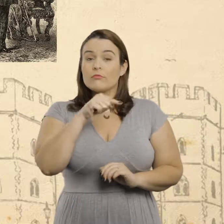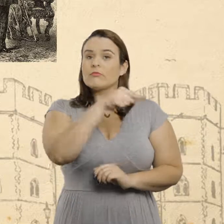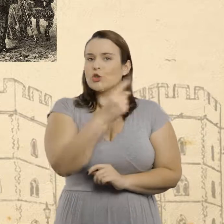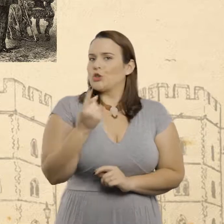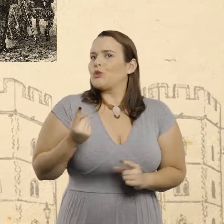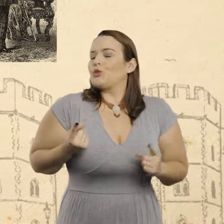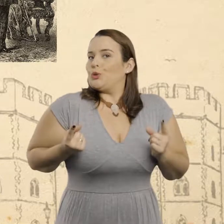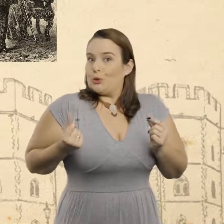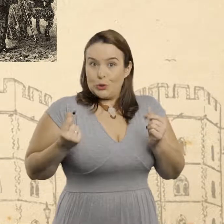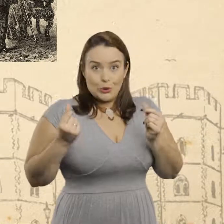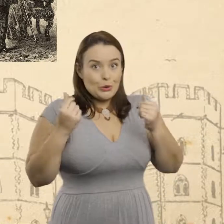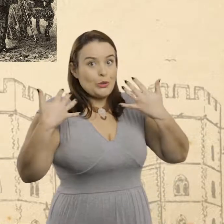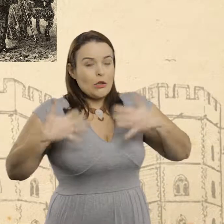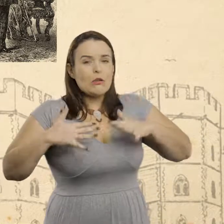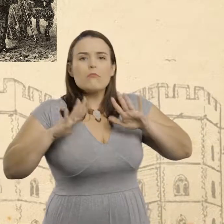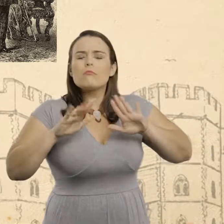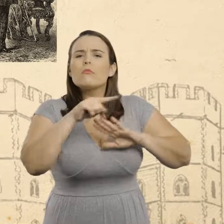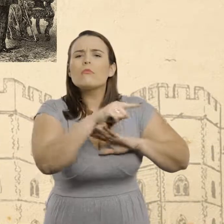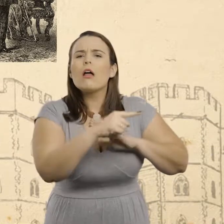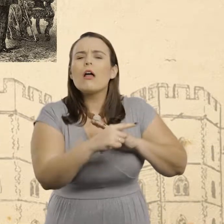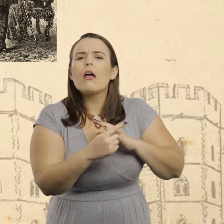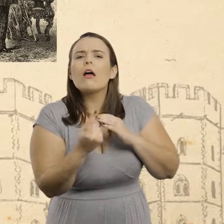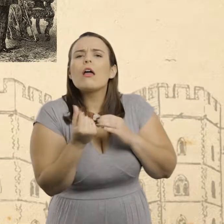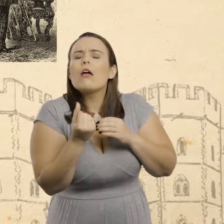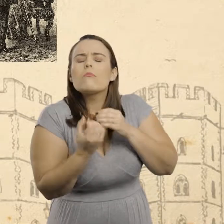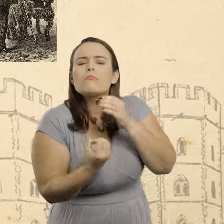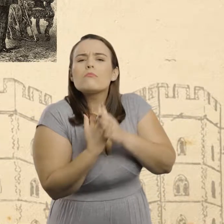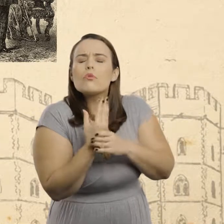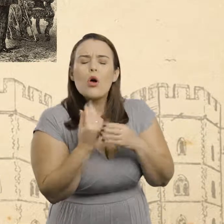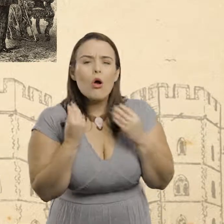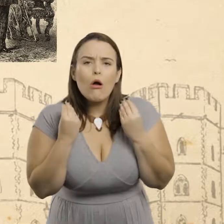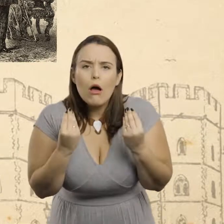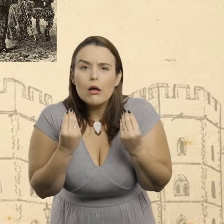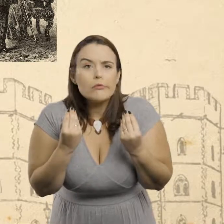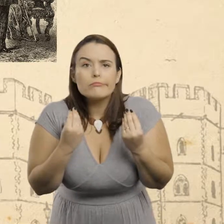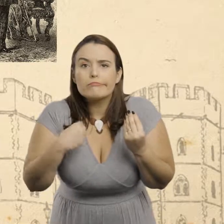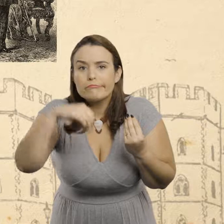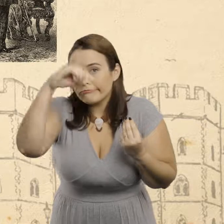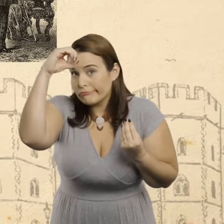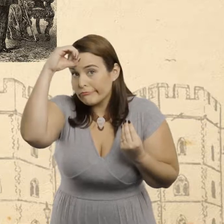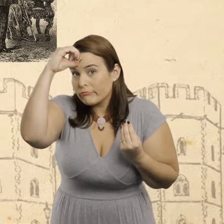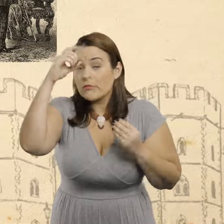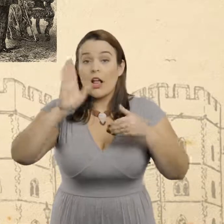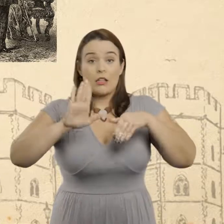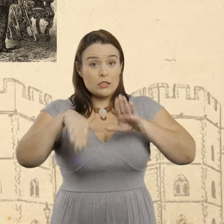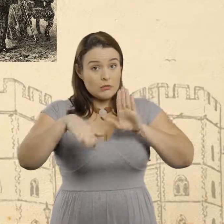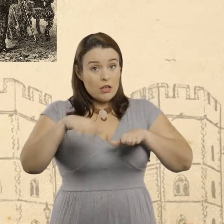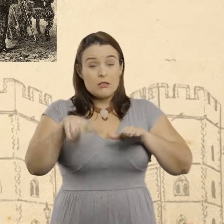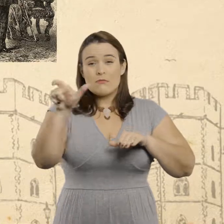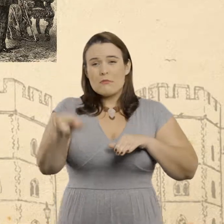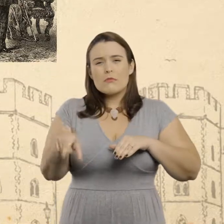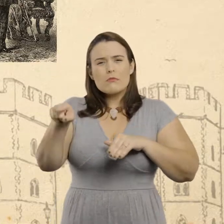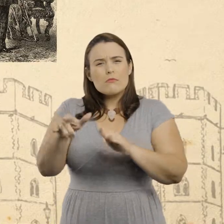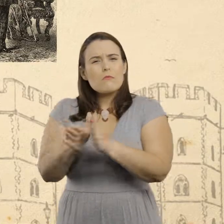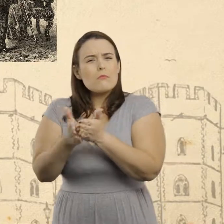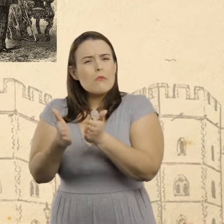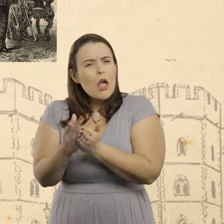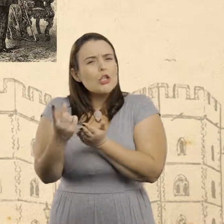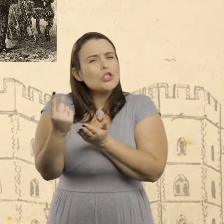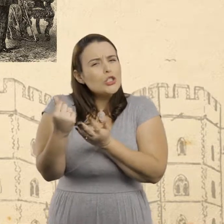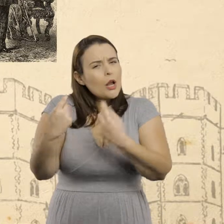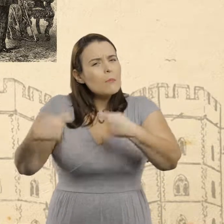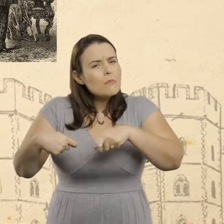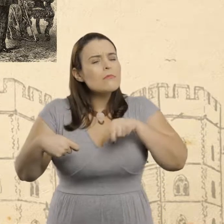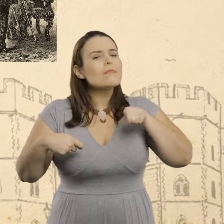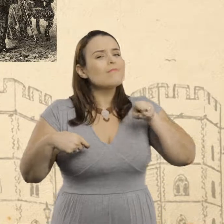muito dinheiro, mas ninguém sabia como ele ficou rico. Às vezes, ele ajudava as pessoas que precisavam de dinheiro, mas